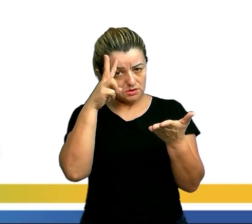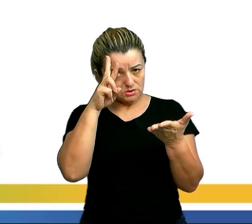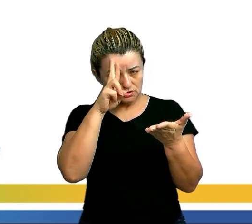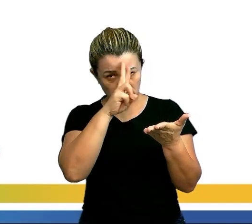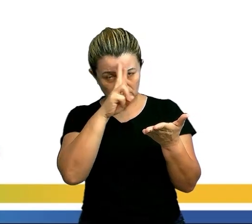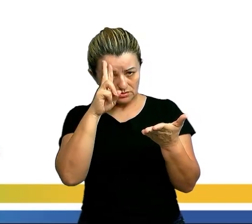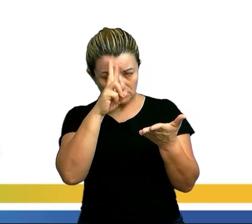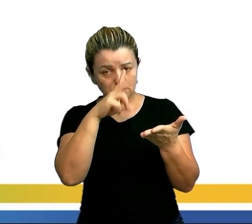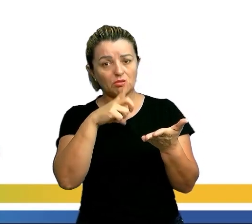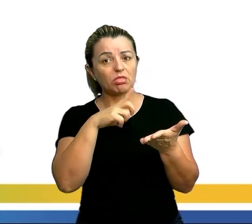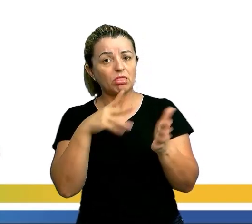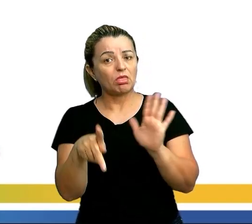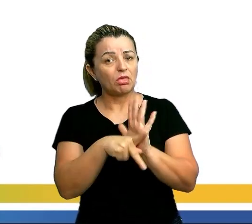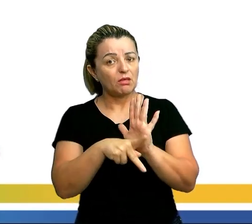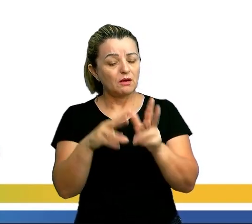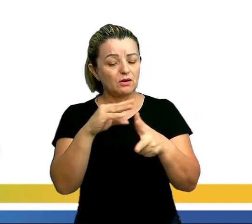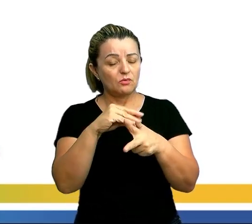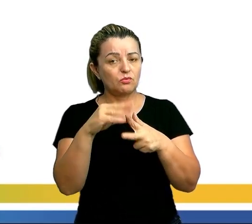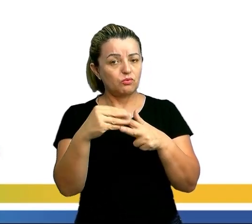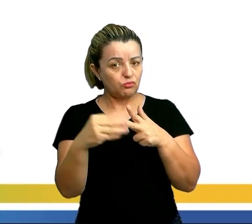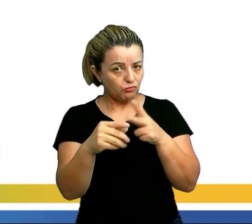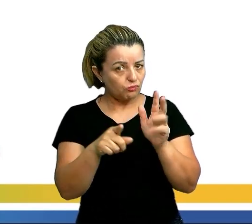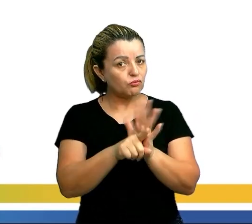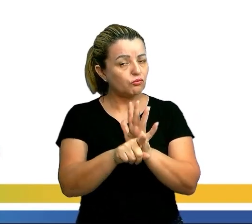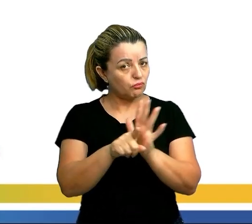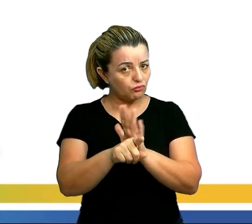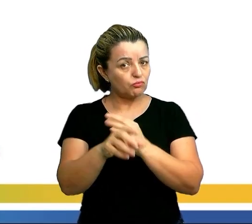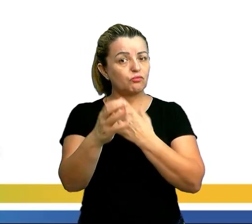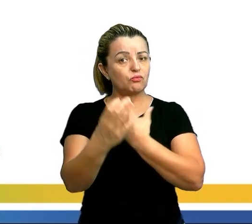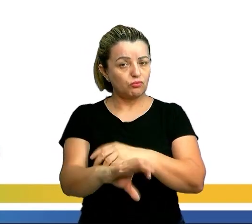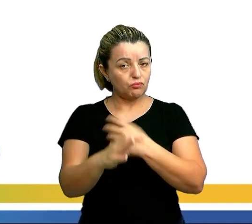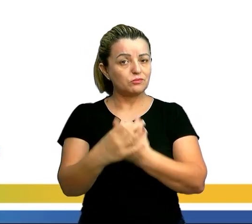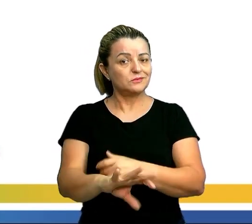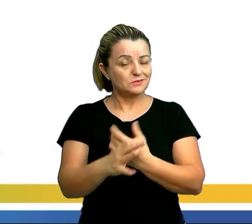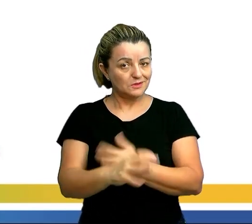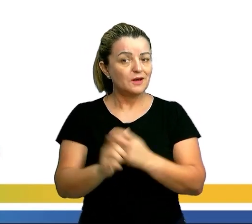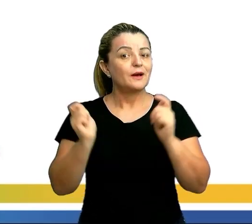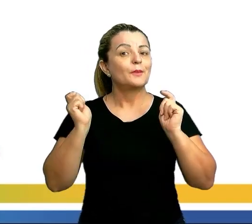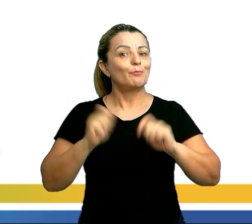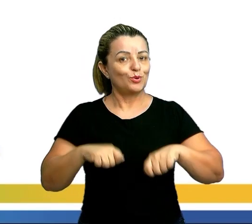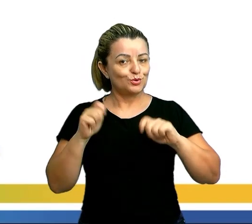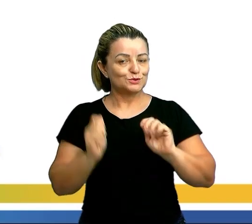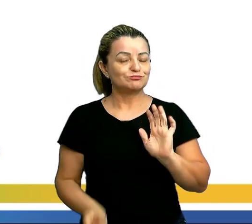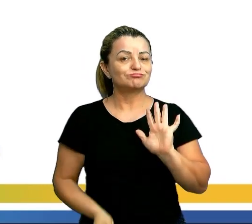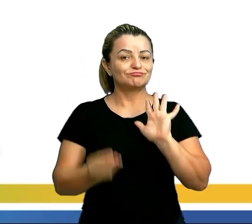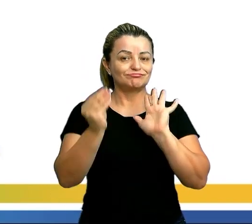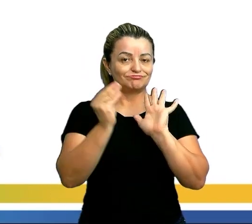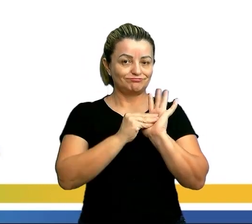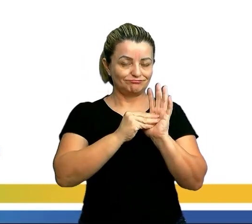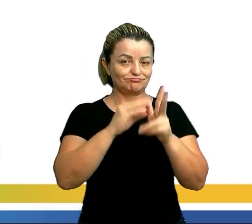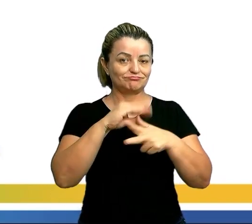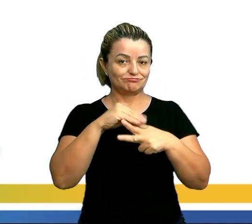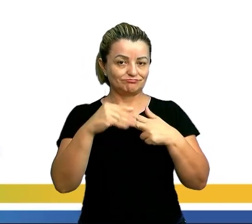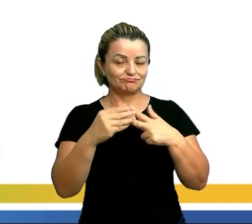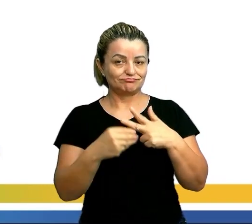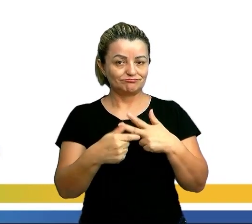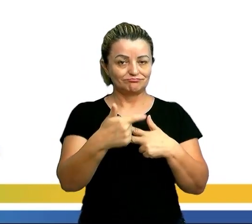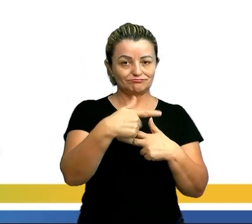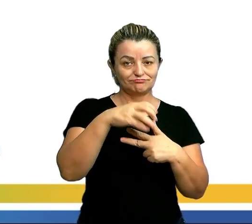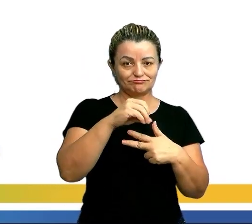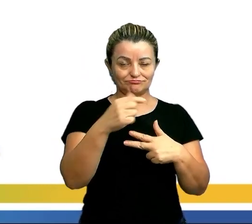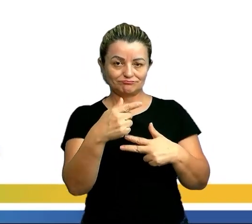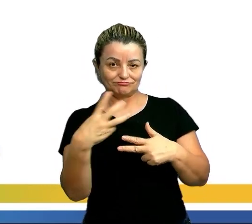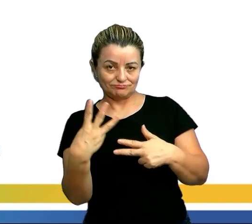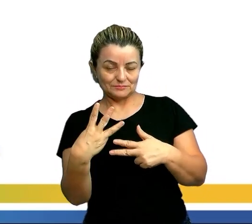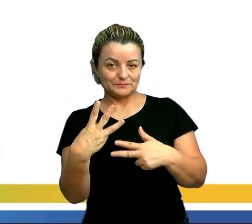de vestibulares, já tem questões de concursos, e é bem possível que caia no Enem, que seja recorrente,